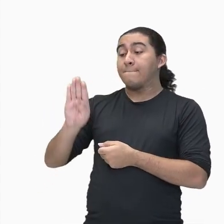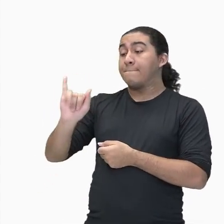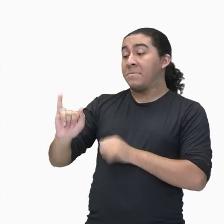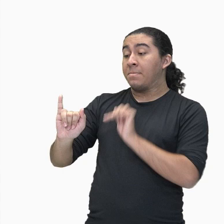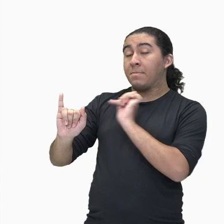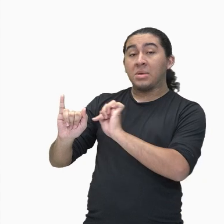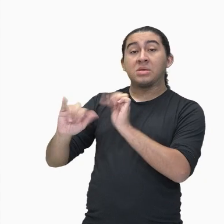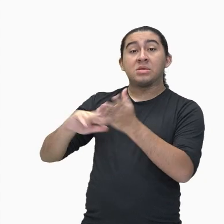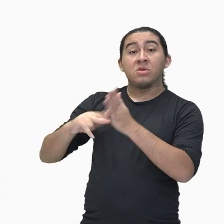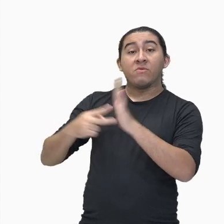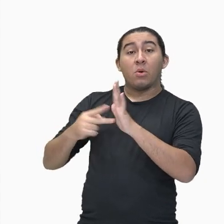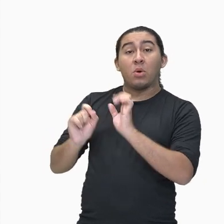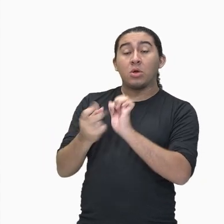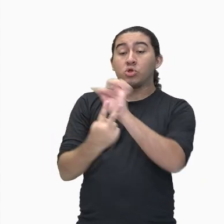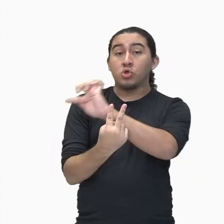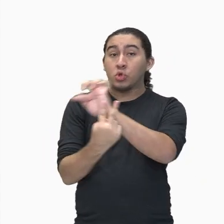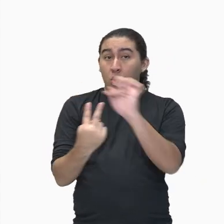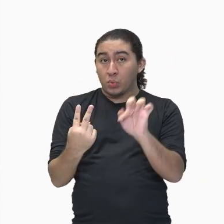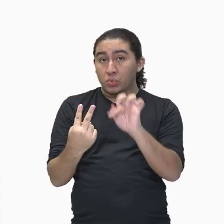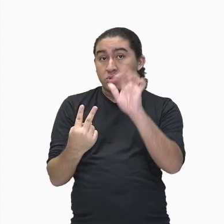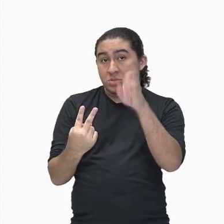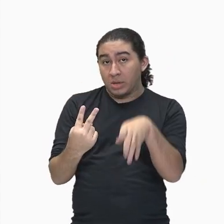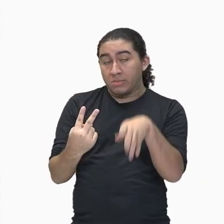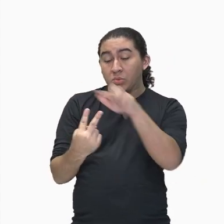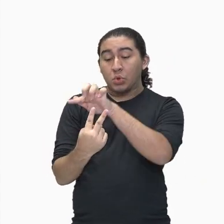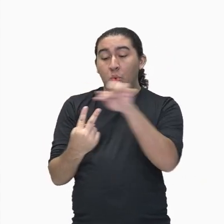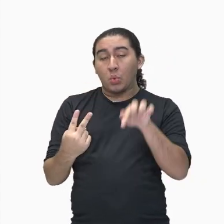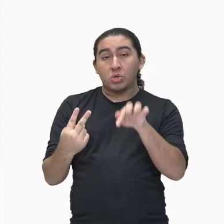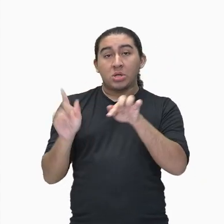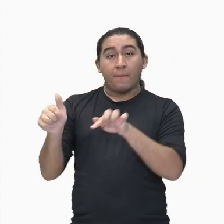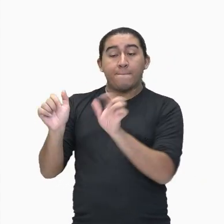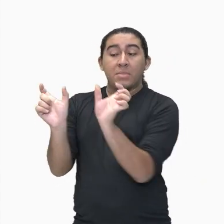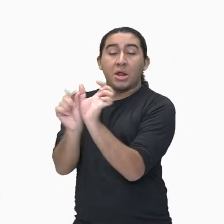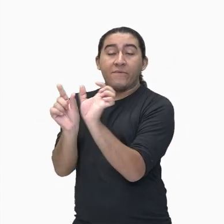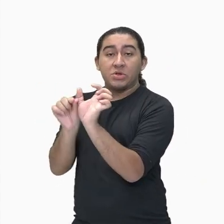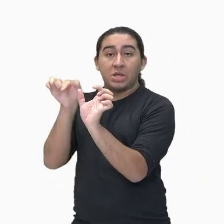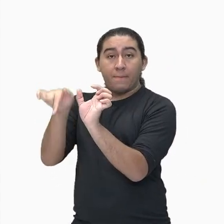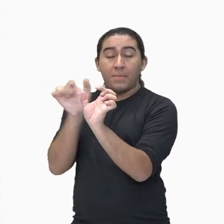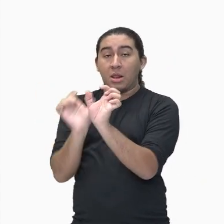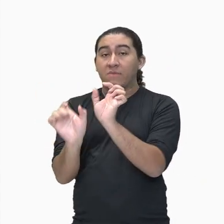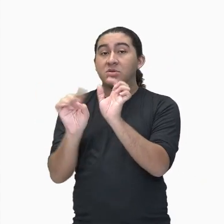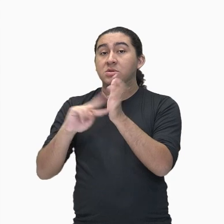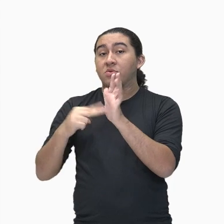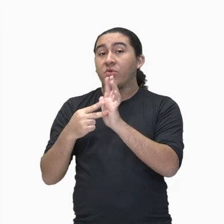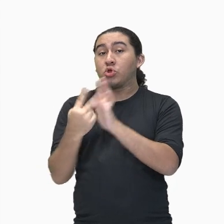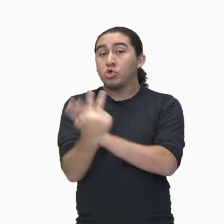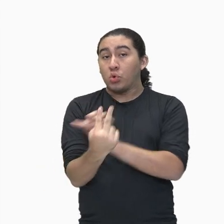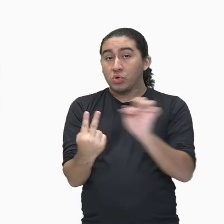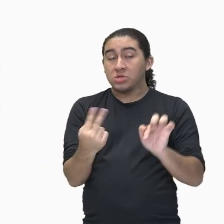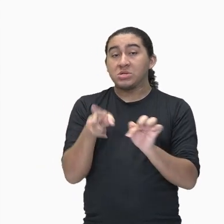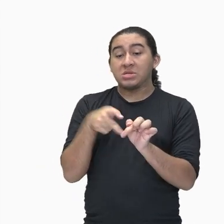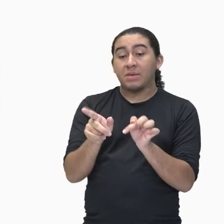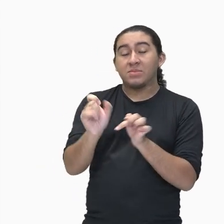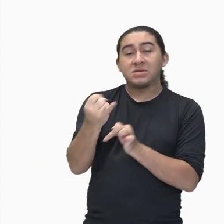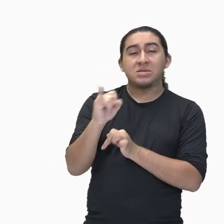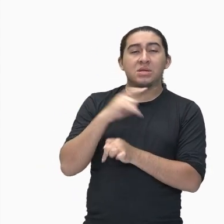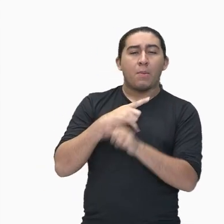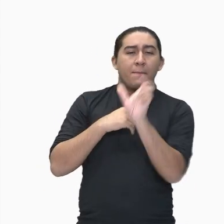significa dois, né? É um prefixo que significa dois. Sempre uma palavra que é